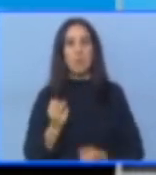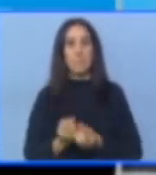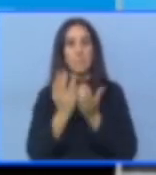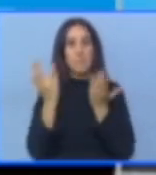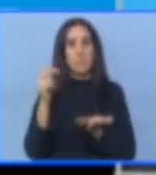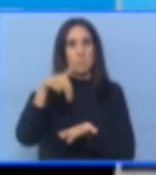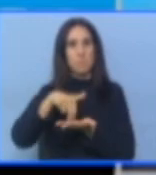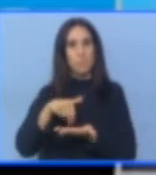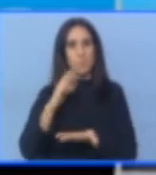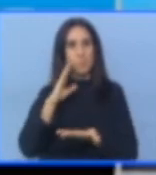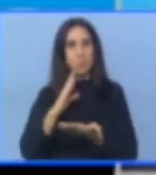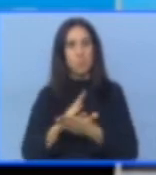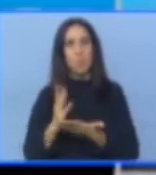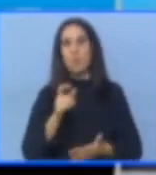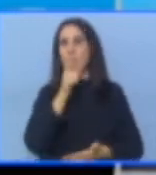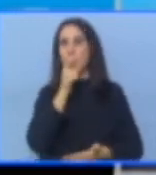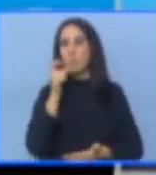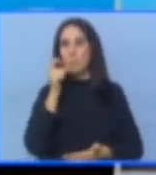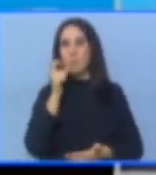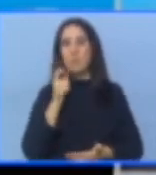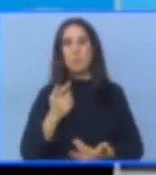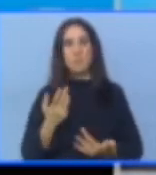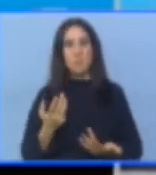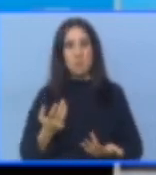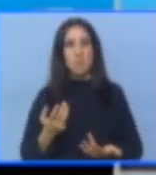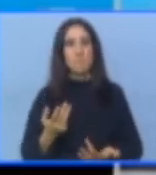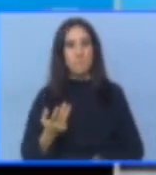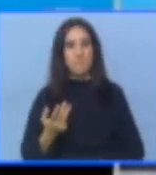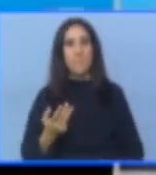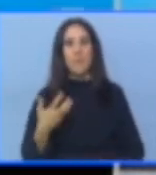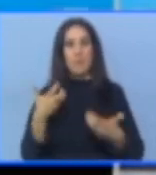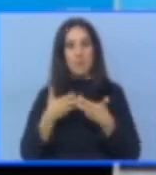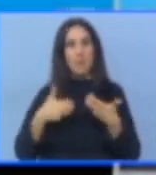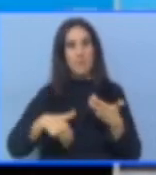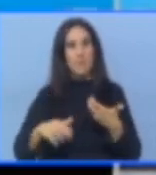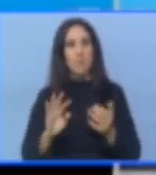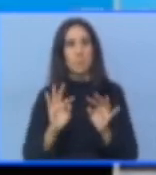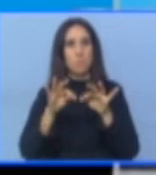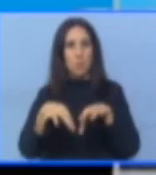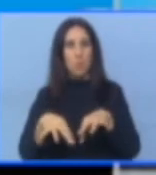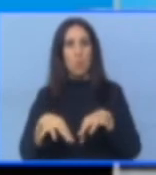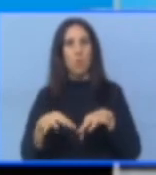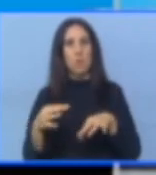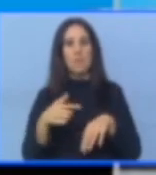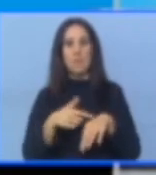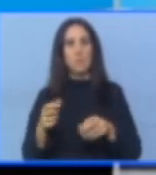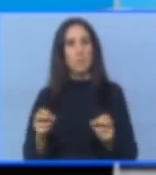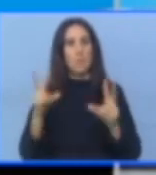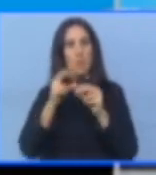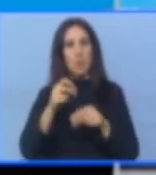aparição, com a promessa de que a guerra vai acabar e, digamos, virão novos tempos para a